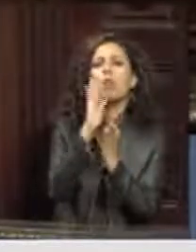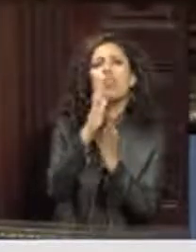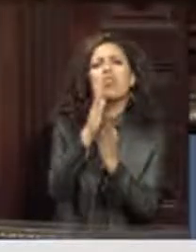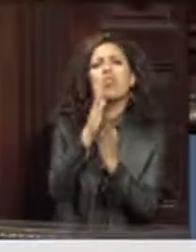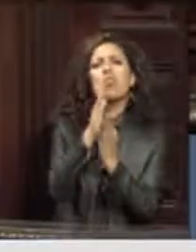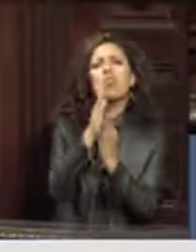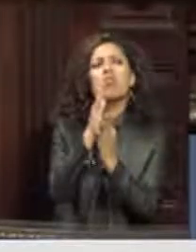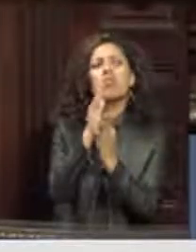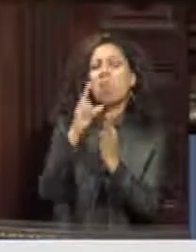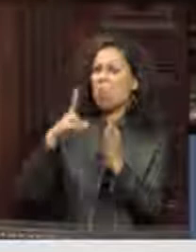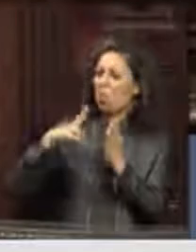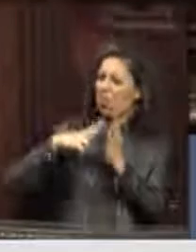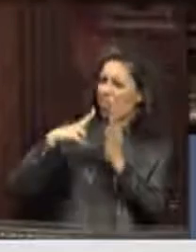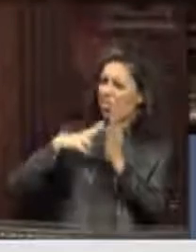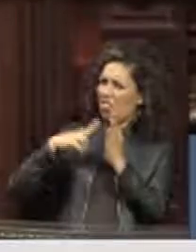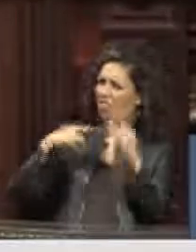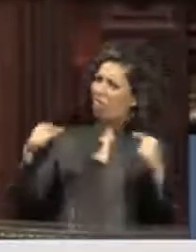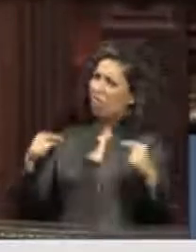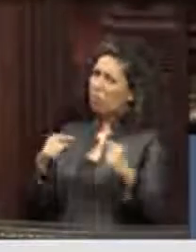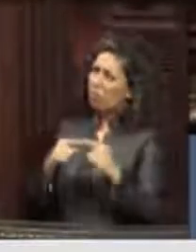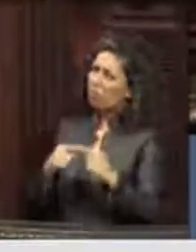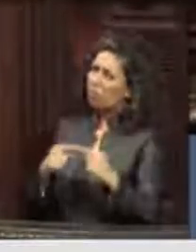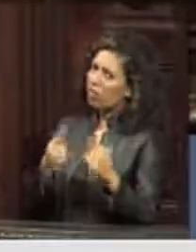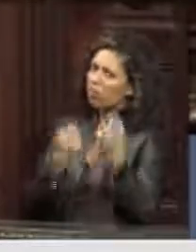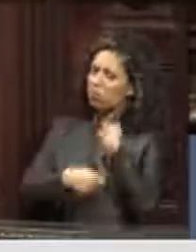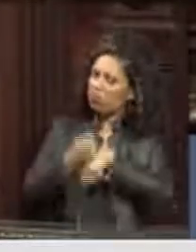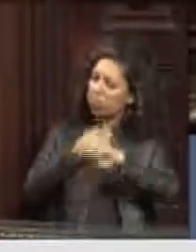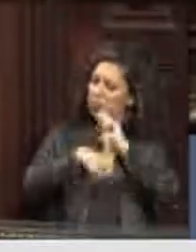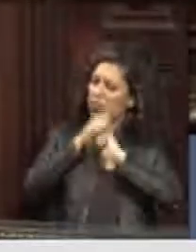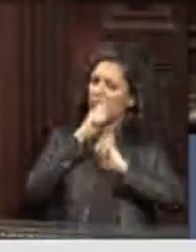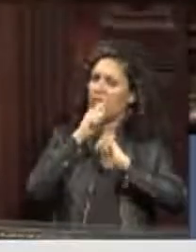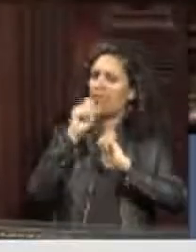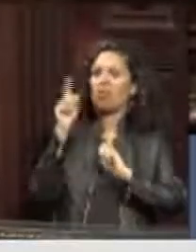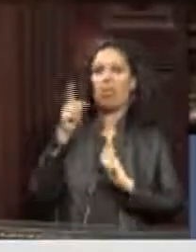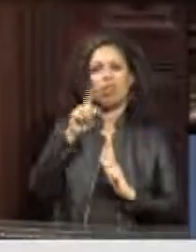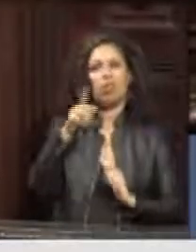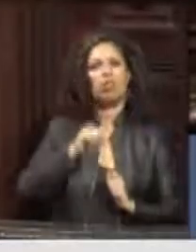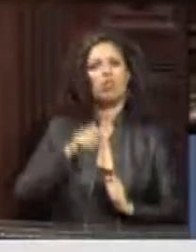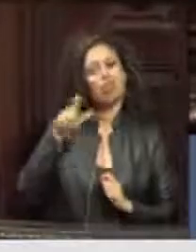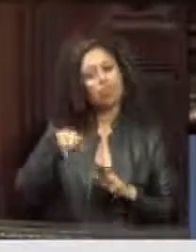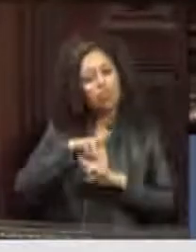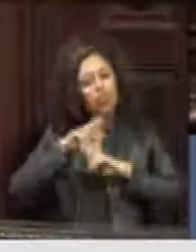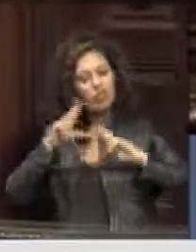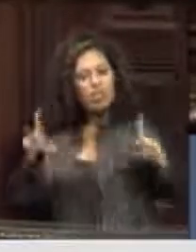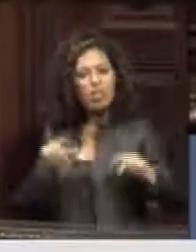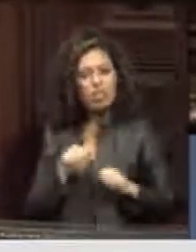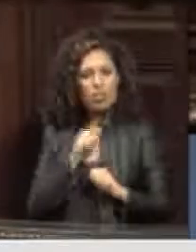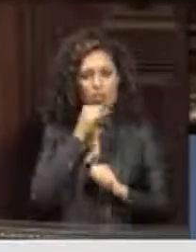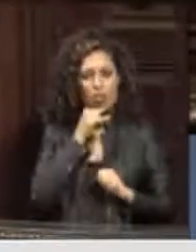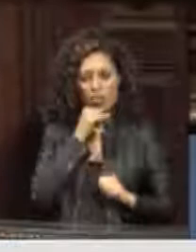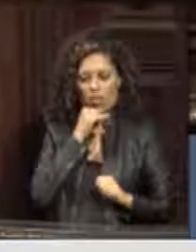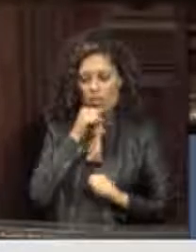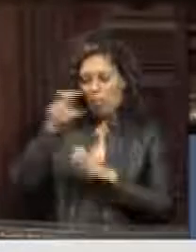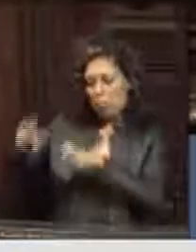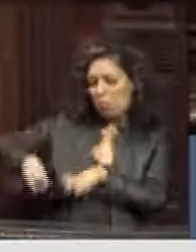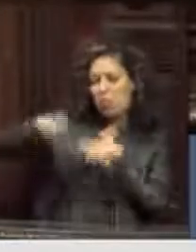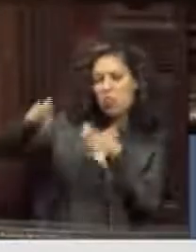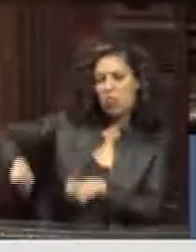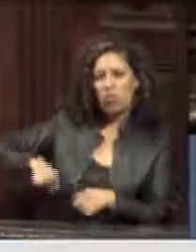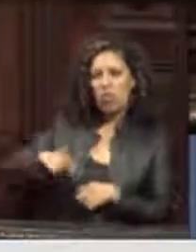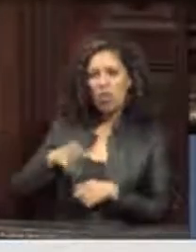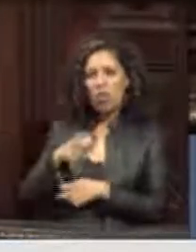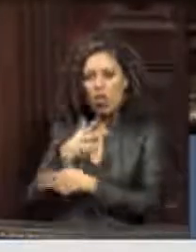com privatização de estradas que são tão importantes para a produção agrícola, por exemplo, que são tão importantes